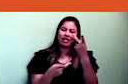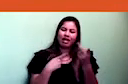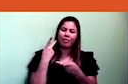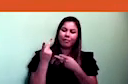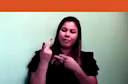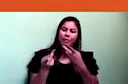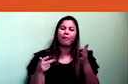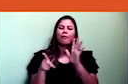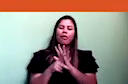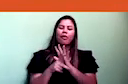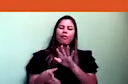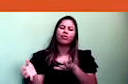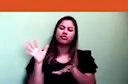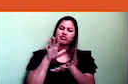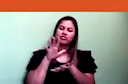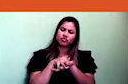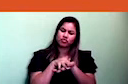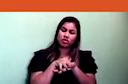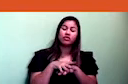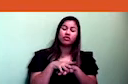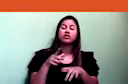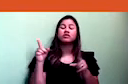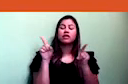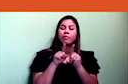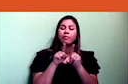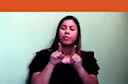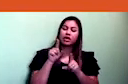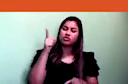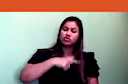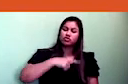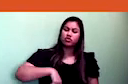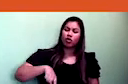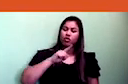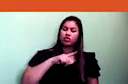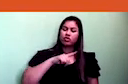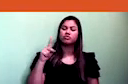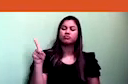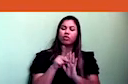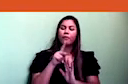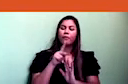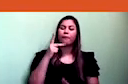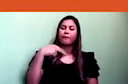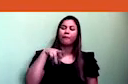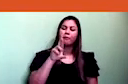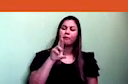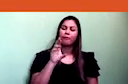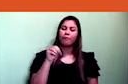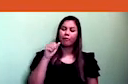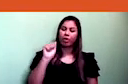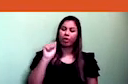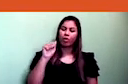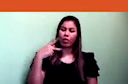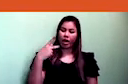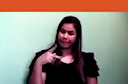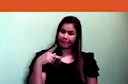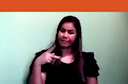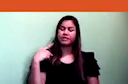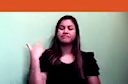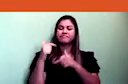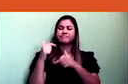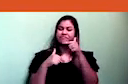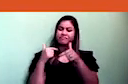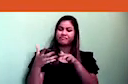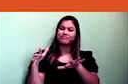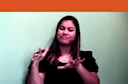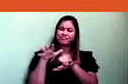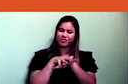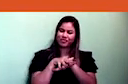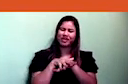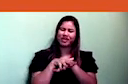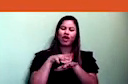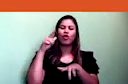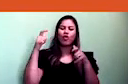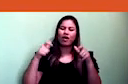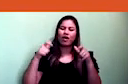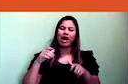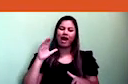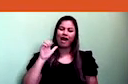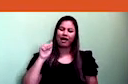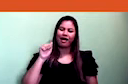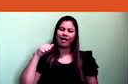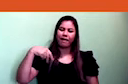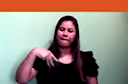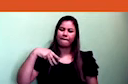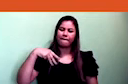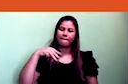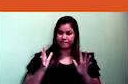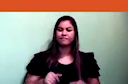que faz a inclusão dos alunos no campus de Campinas, eu devo dizer que esse trabalho de vocês é um trabalho, eu